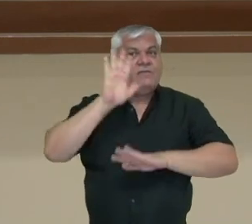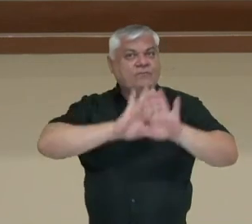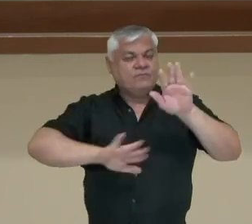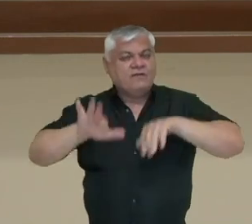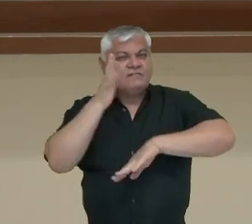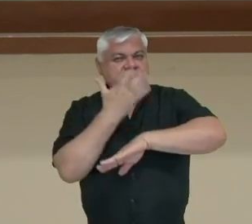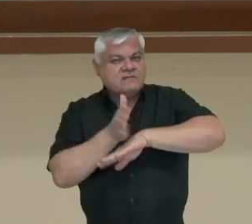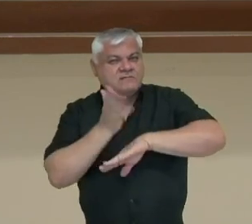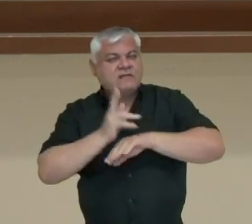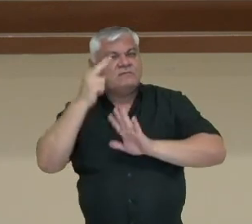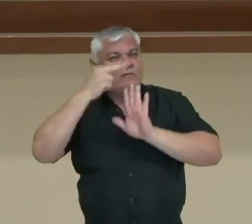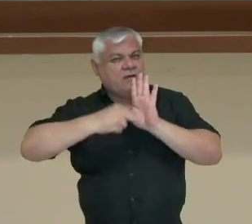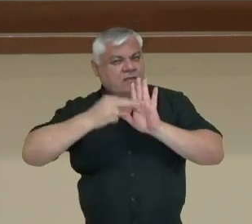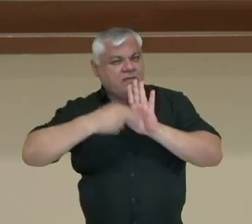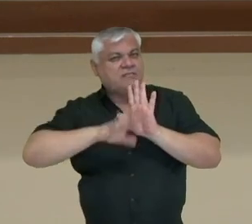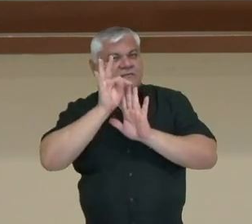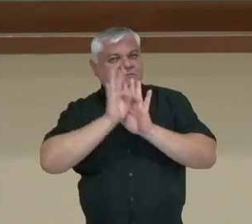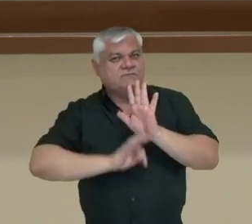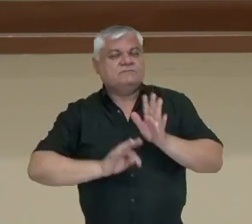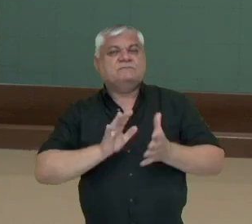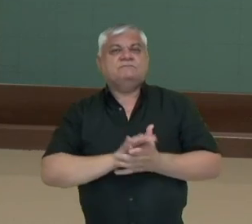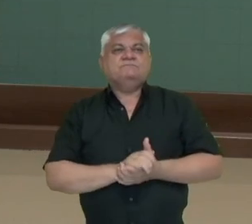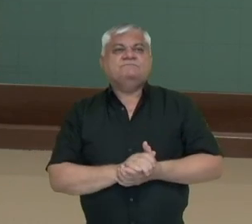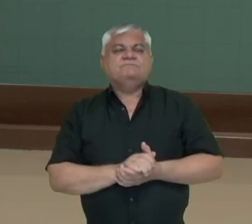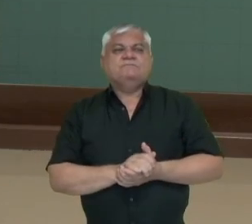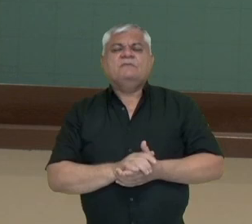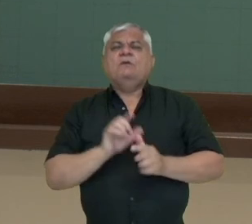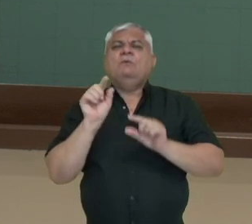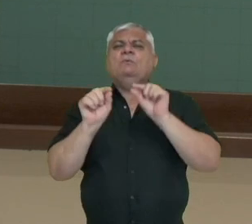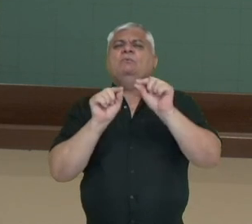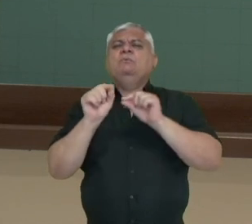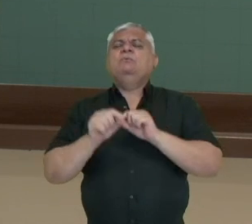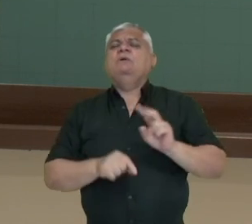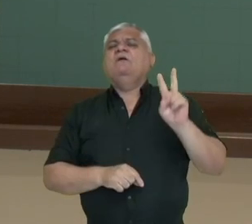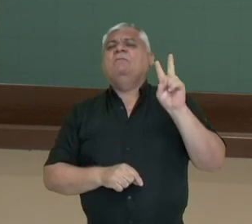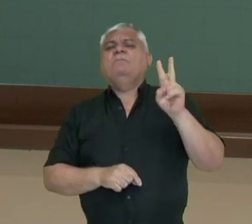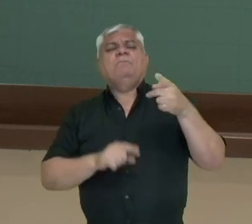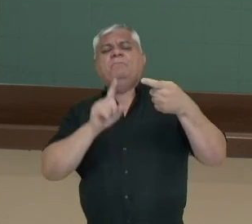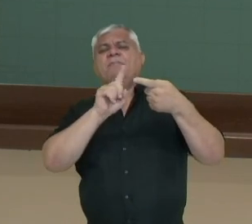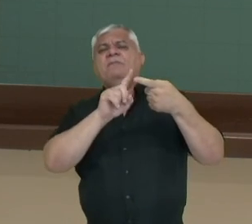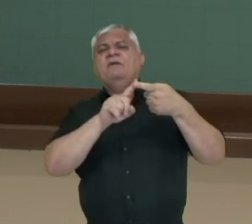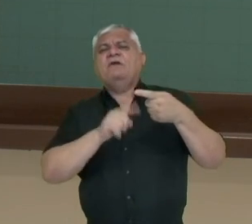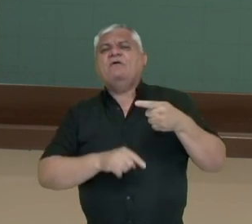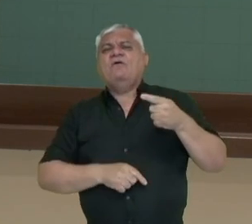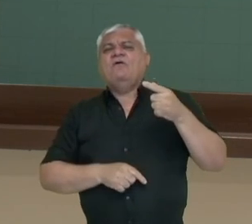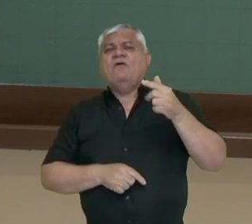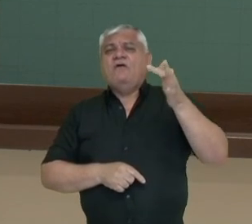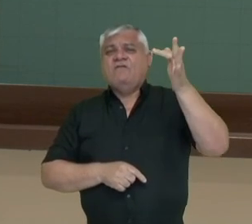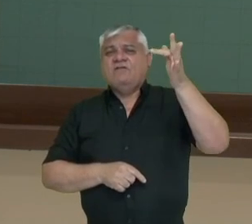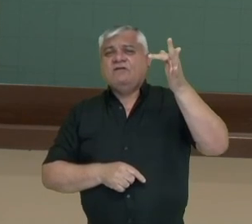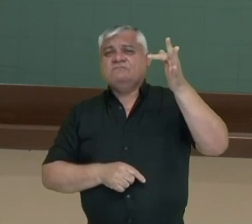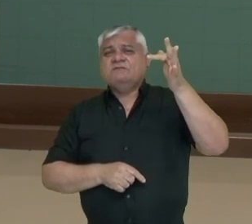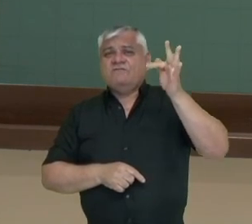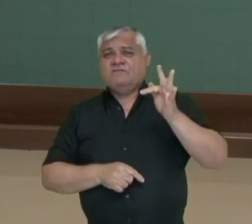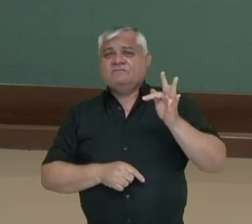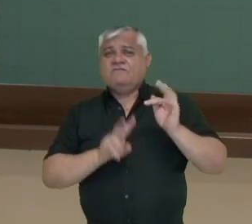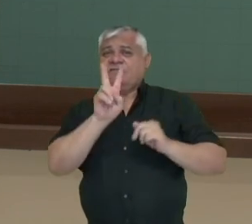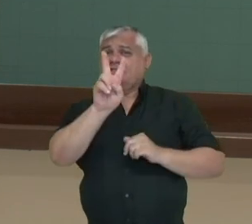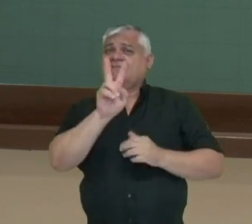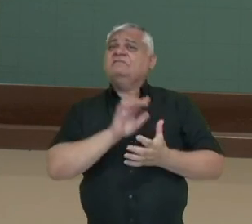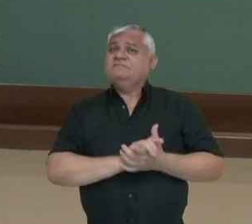também essas interpretações. Então vamos lá, o que está aqui? Ficou falsa, falsa e verdadeira, porque